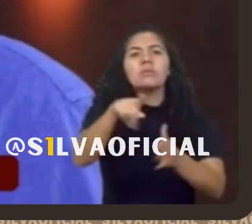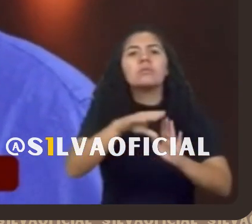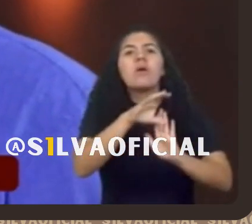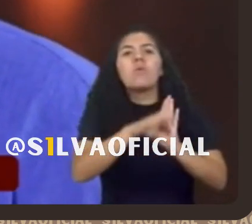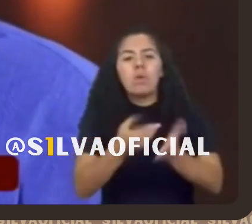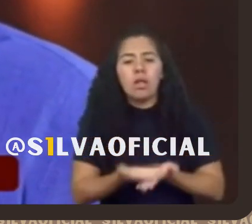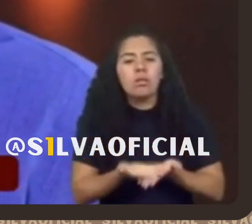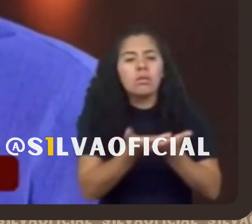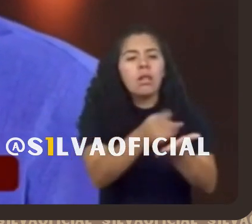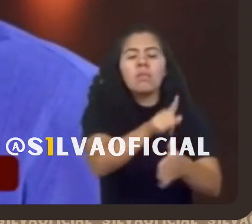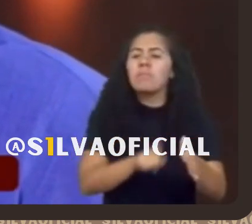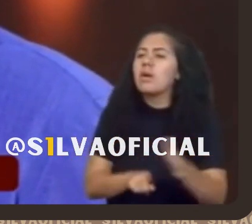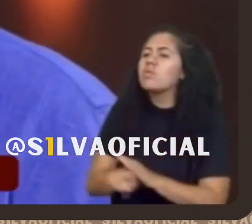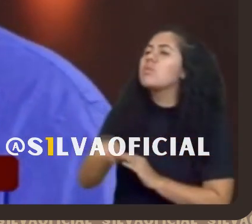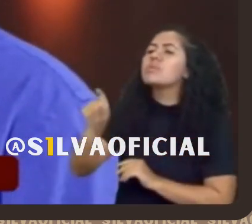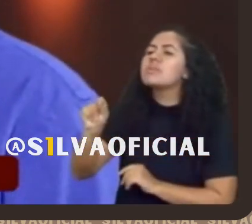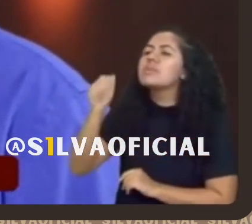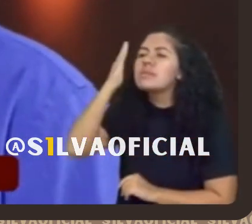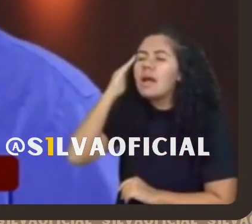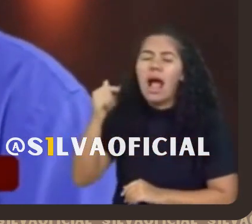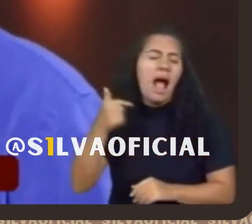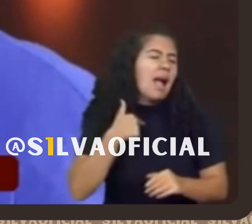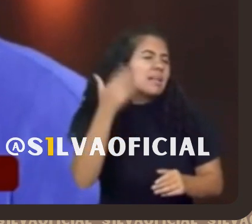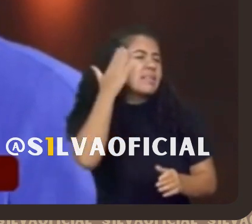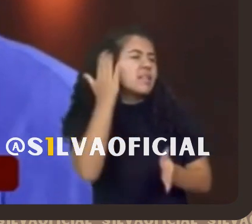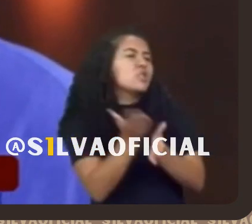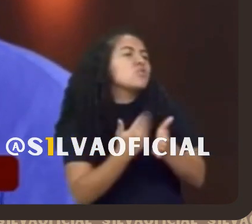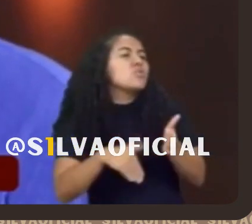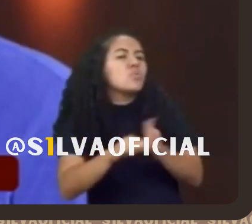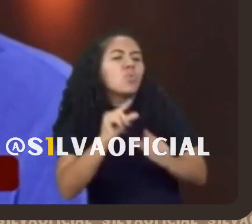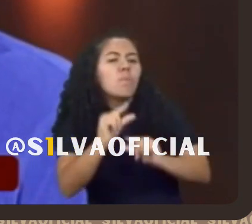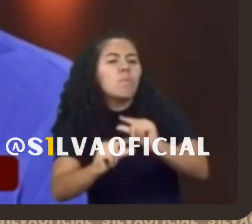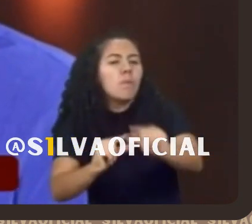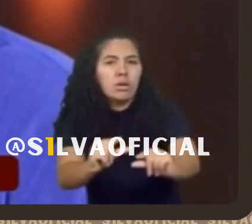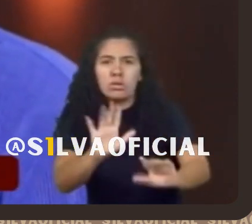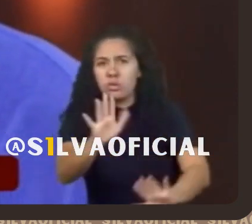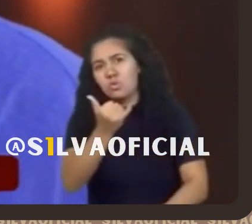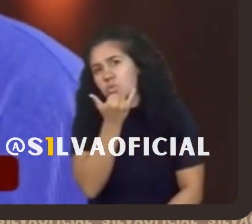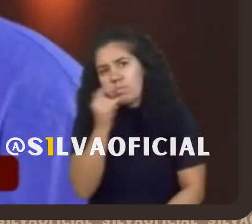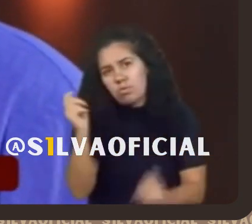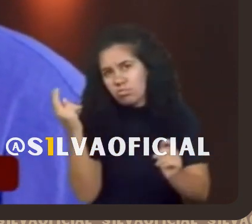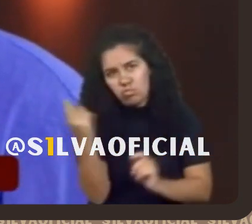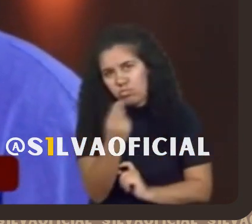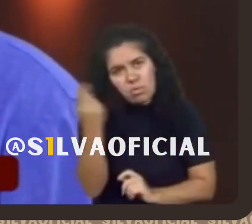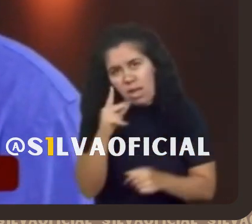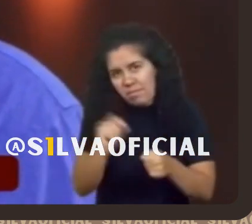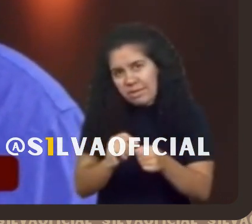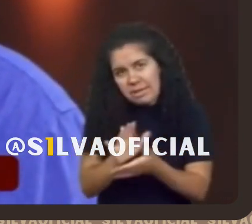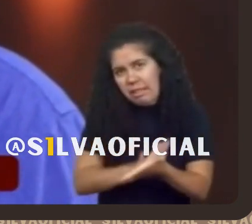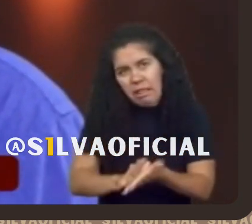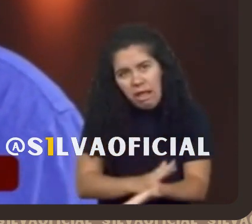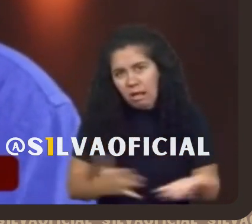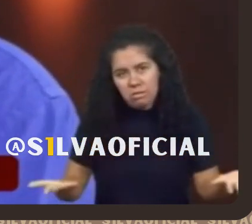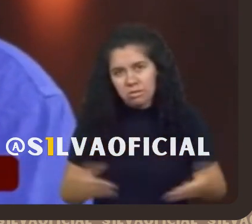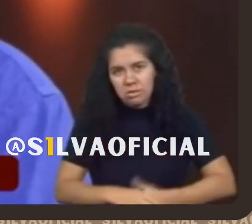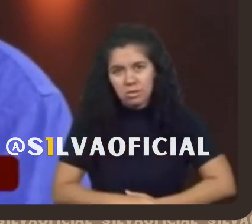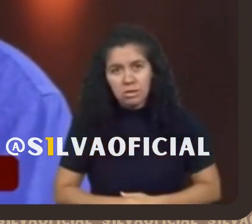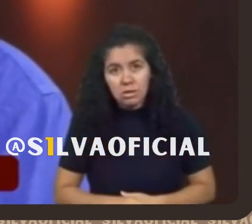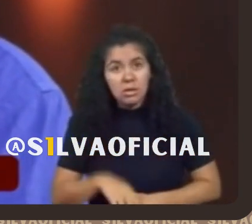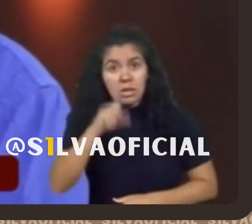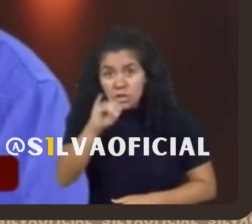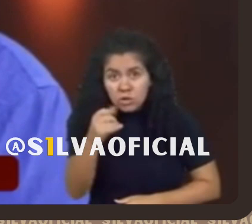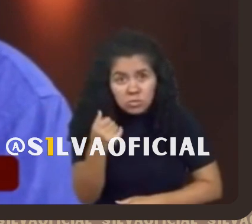ah tudo de tudo um pouco quem sabe fazer tudo um pouco não sa fazer nada sabe e quando diz nada não tem emprego